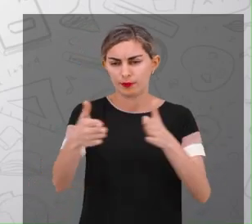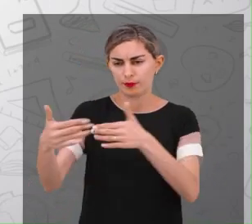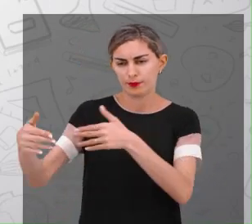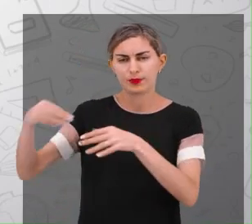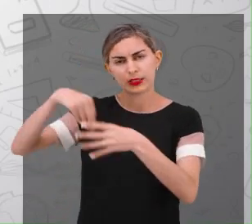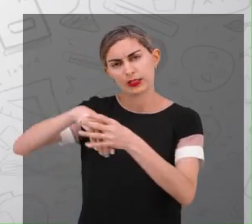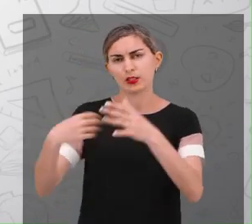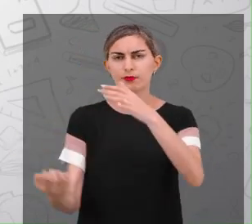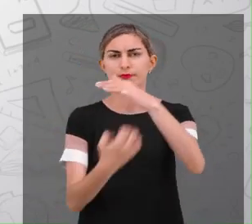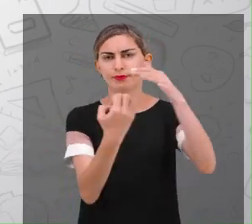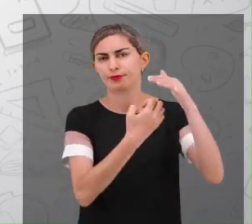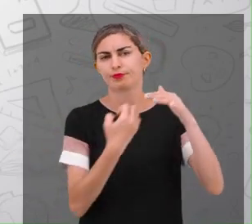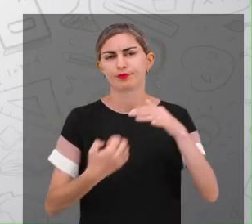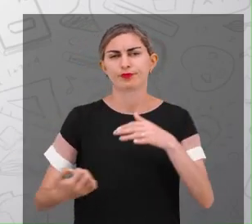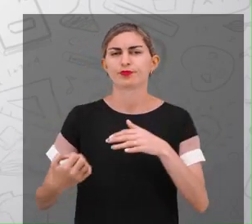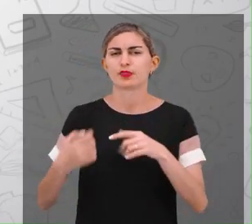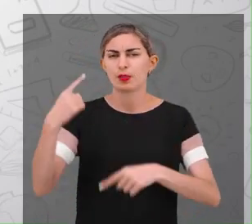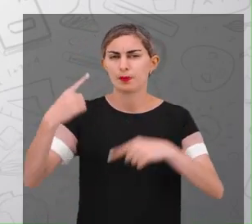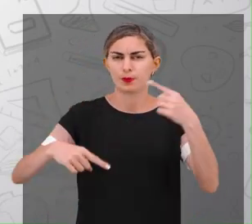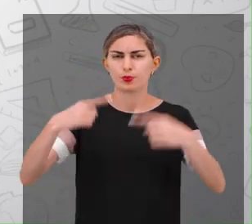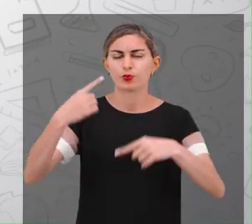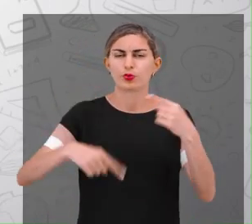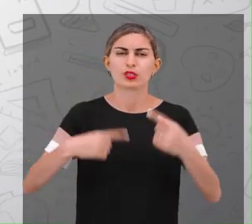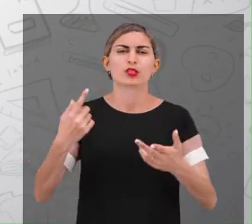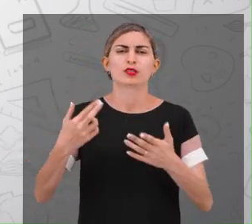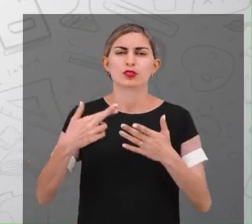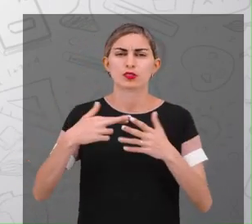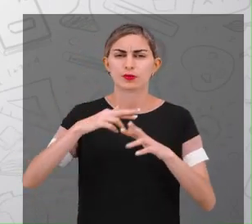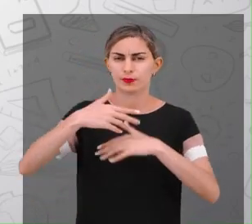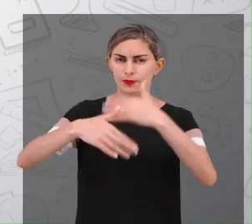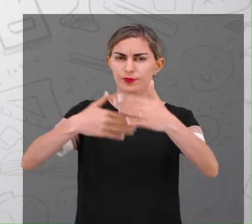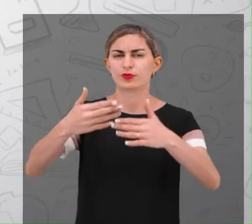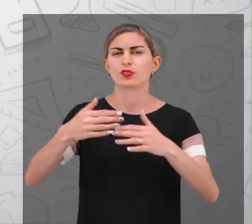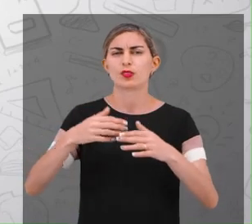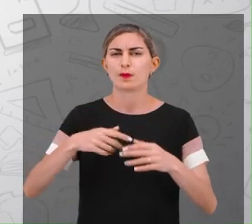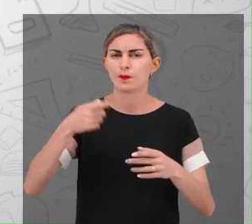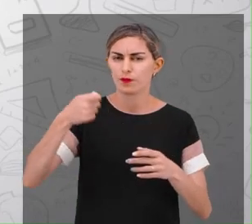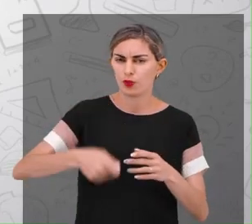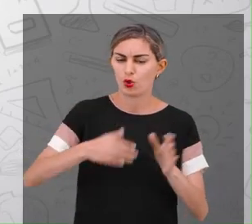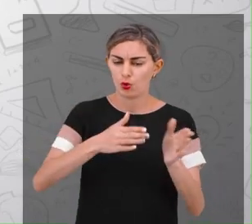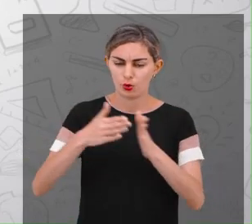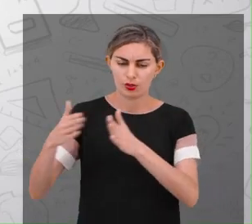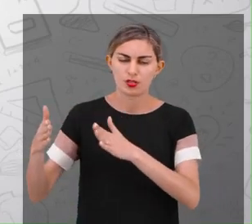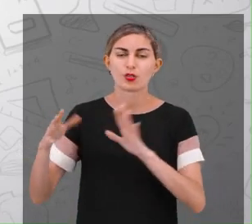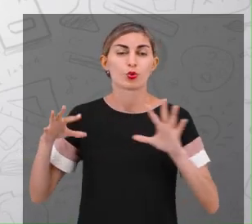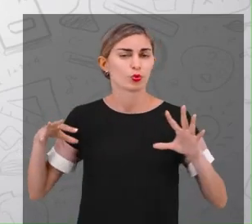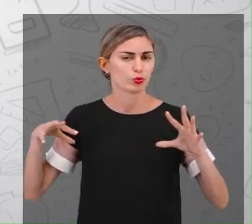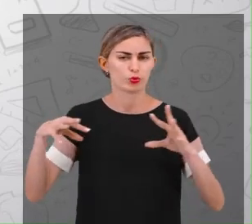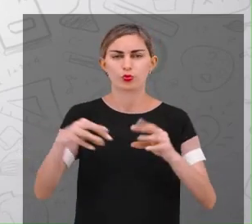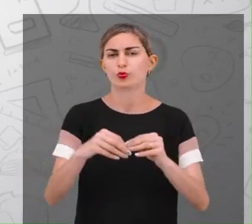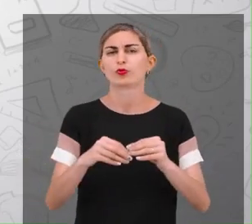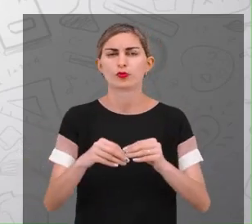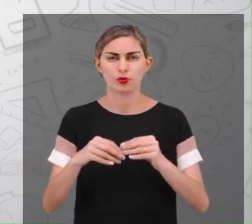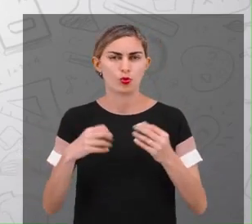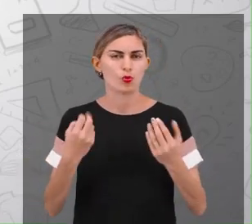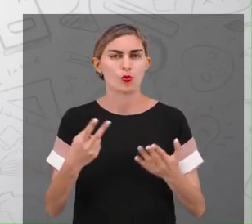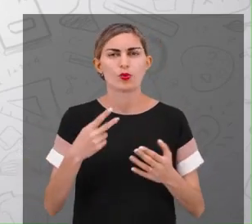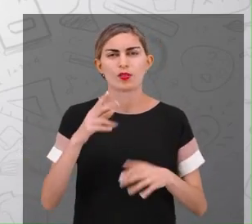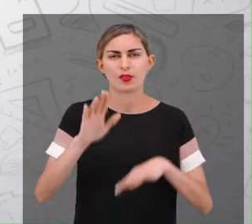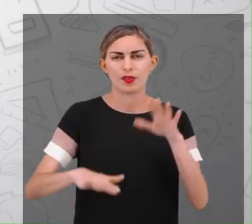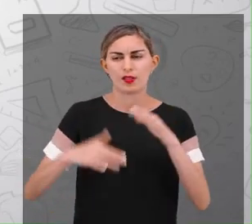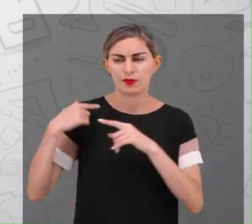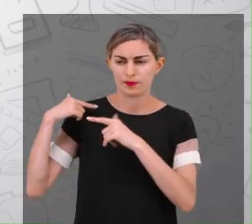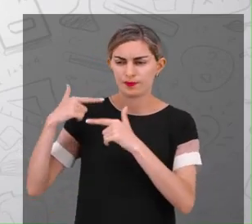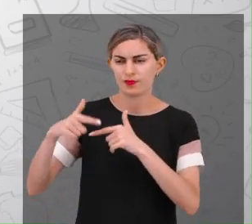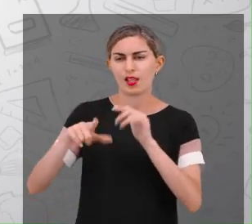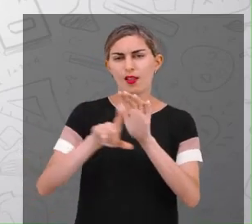funcionais da organização, além de políticas e procedimentos estabelecidos para a organização como um todo. Ou seja, isso vai desde